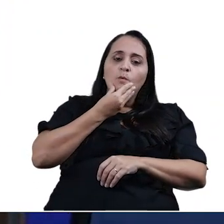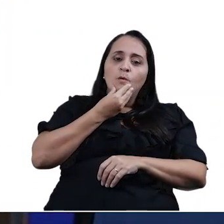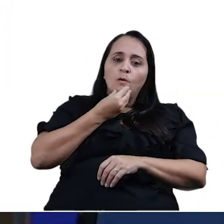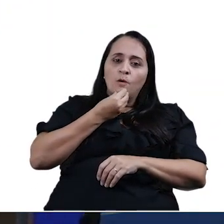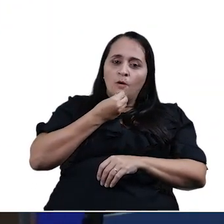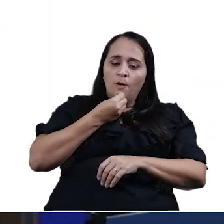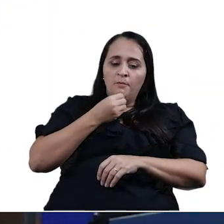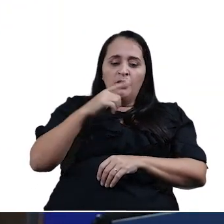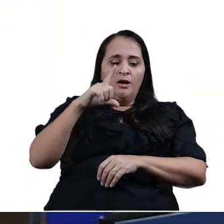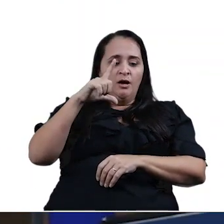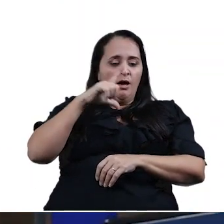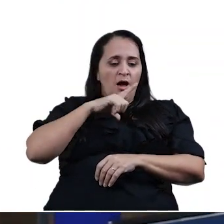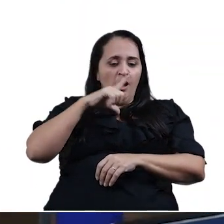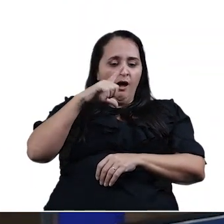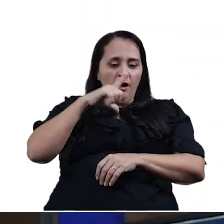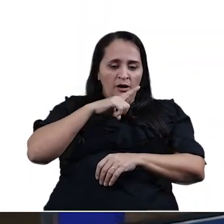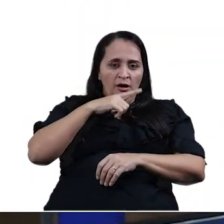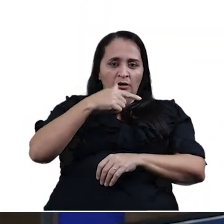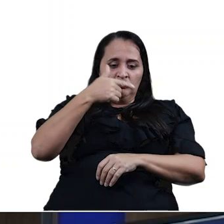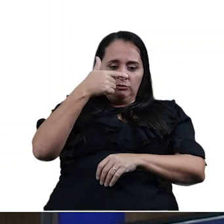tinha 2 hotéis.